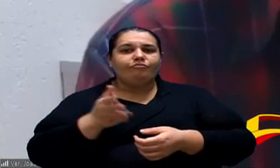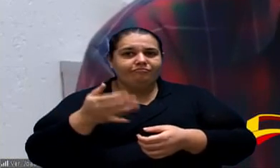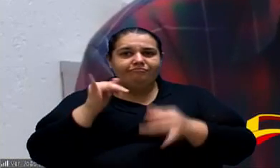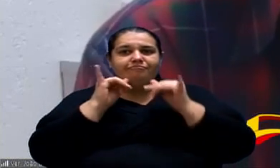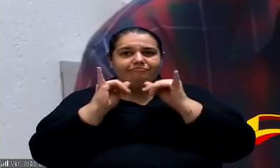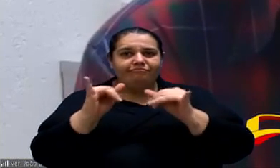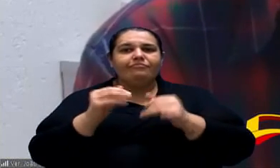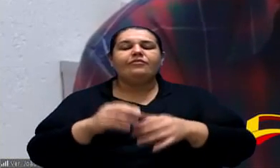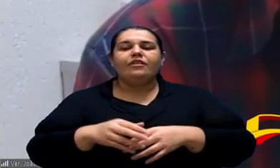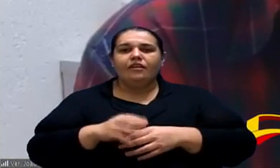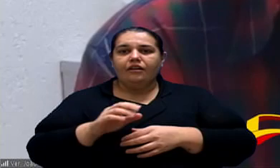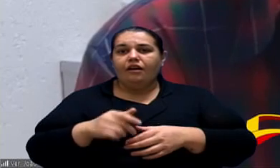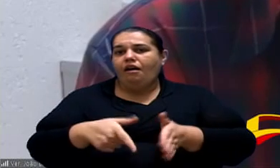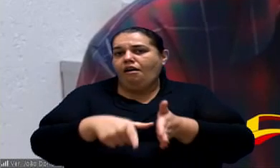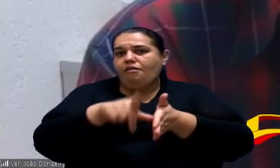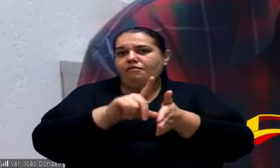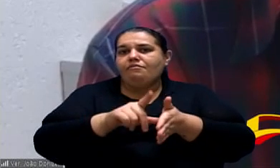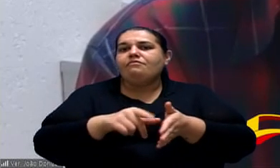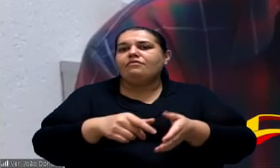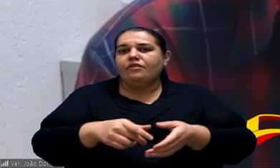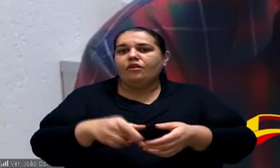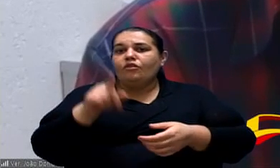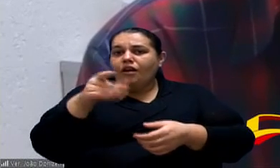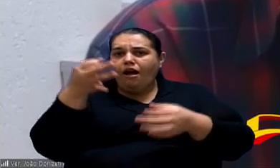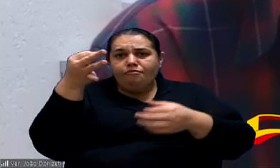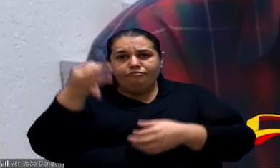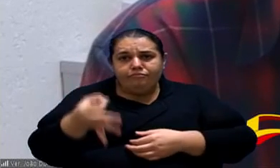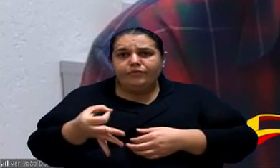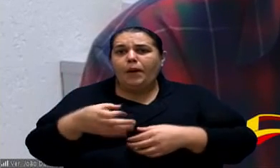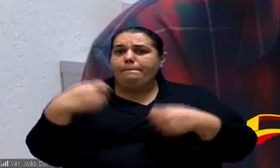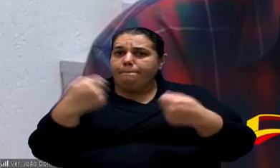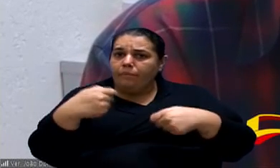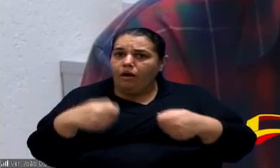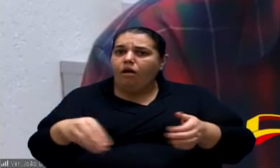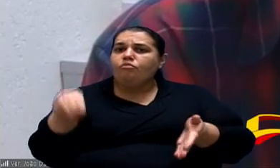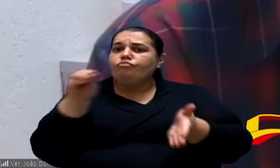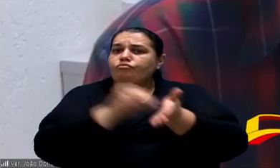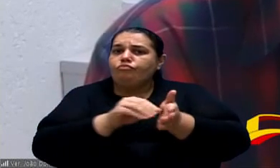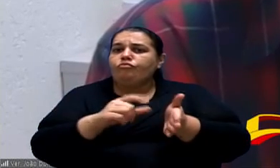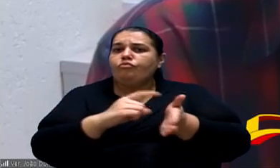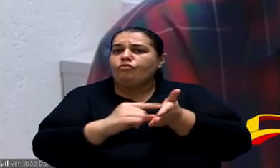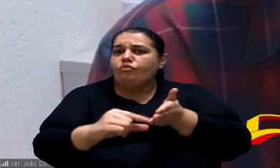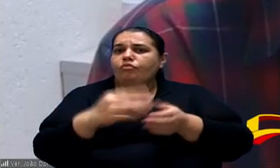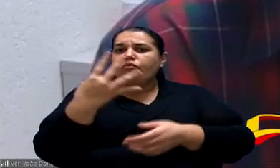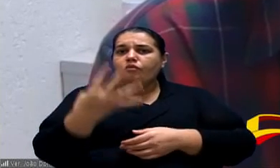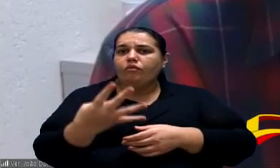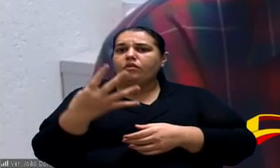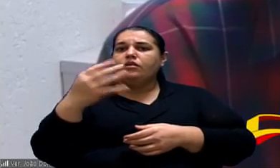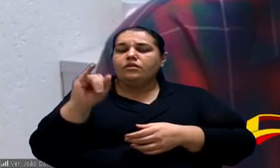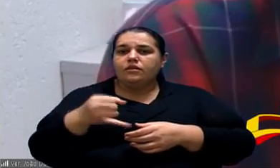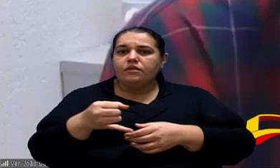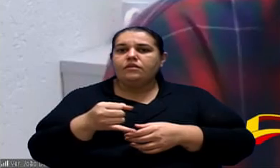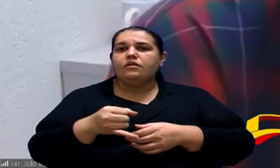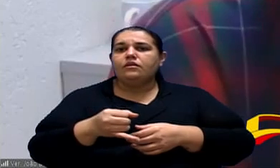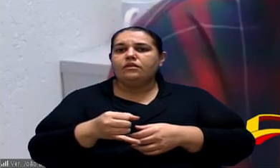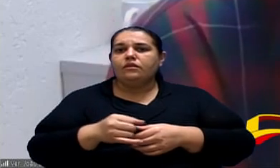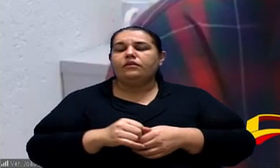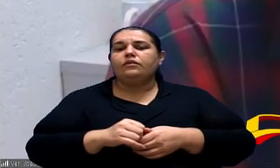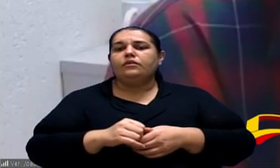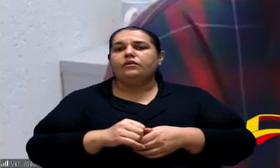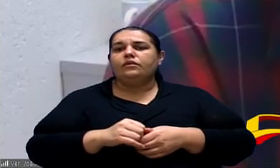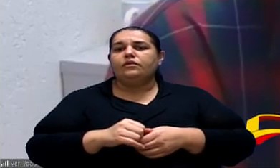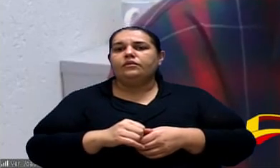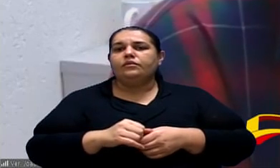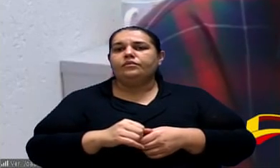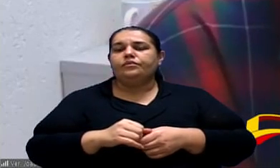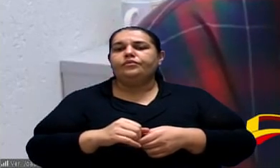Eu já tinha falado nisso, e está certo, Vossa Excelência, vamos enriquecer melhor aqui o artigo 4º, que fala essa questão. O artigo 4º?